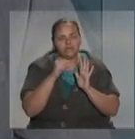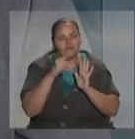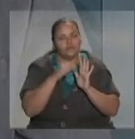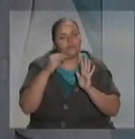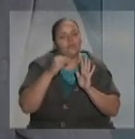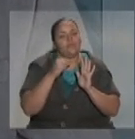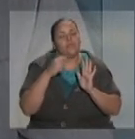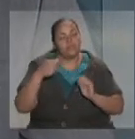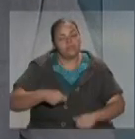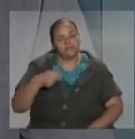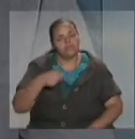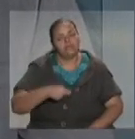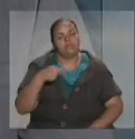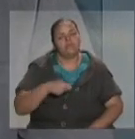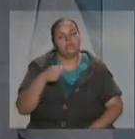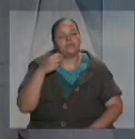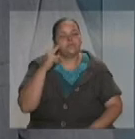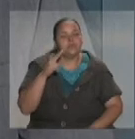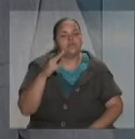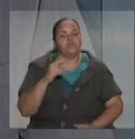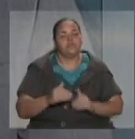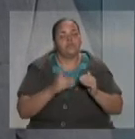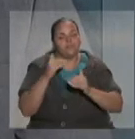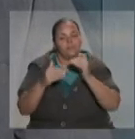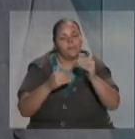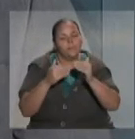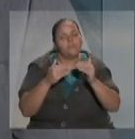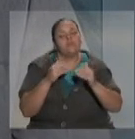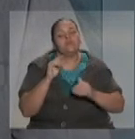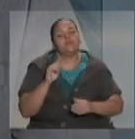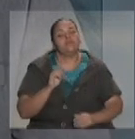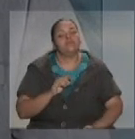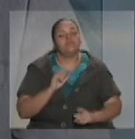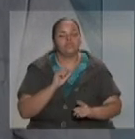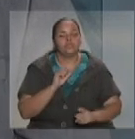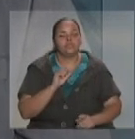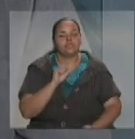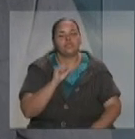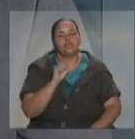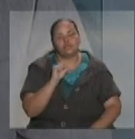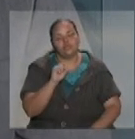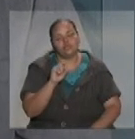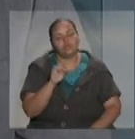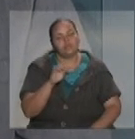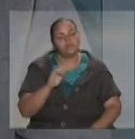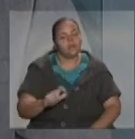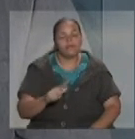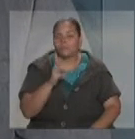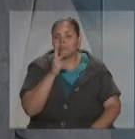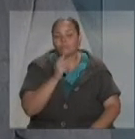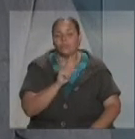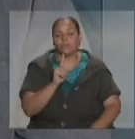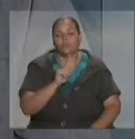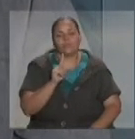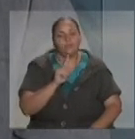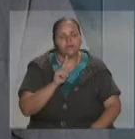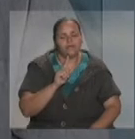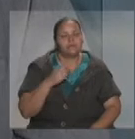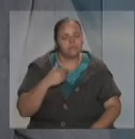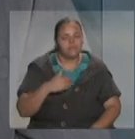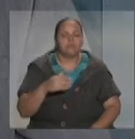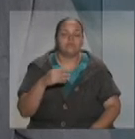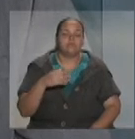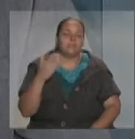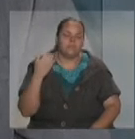8666, a obrigatoriedade de se observar o desenvolvimento nacional sustentável. Então, eu acredito que não demora muito. Na